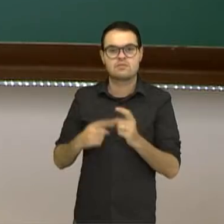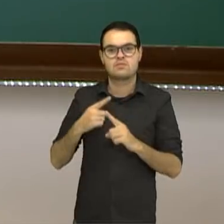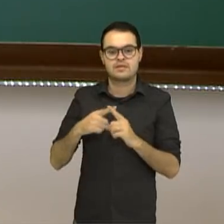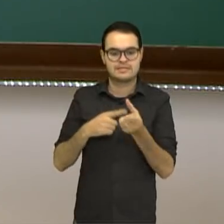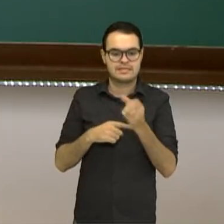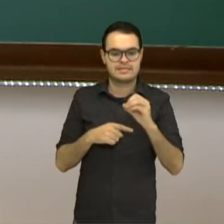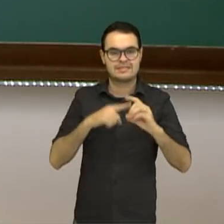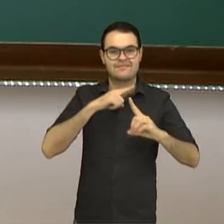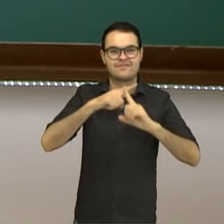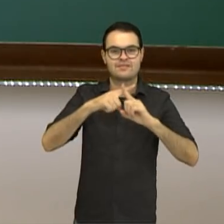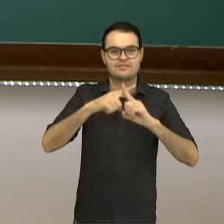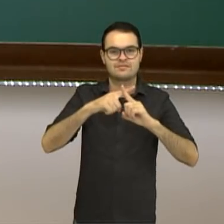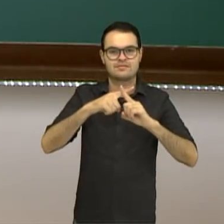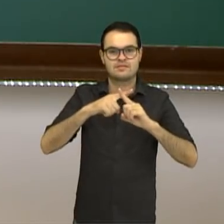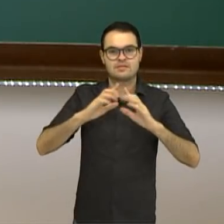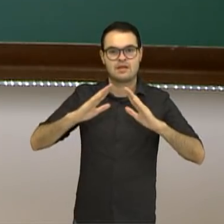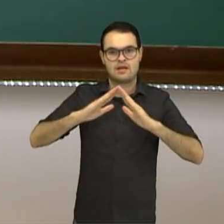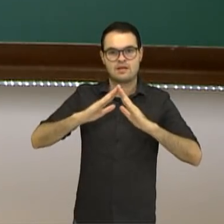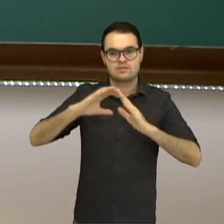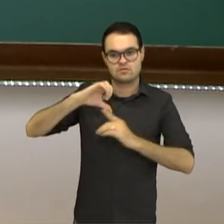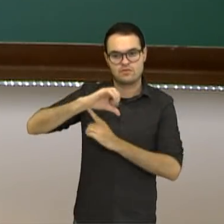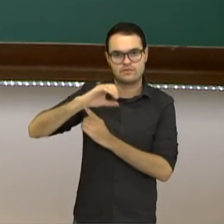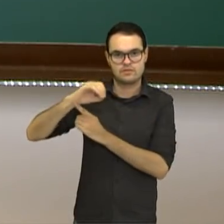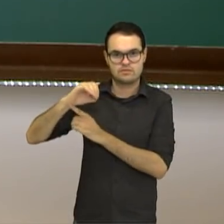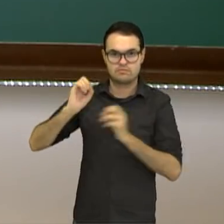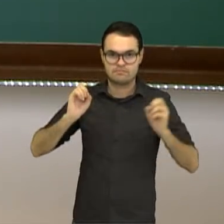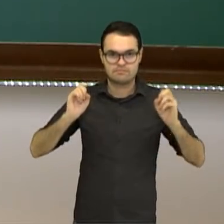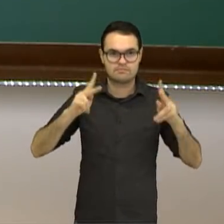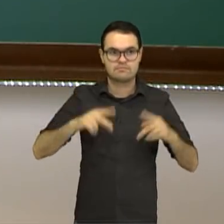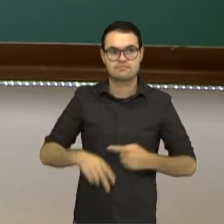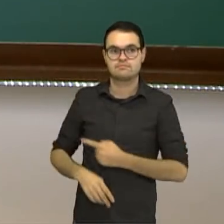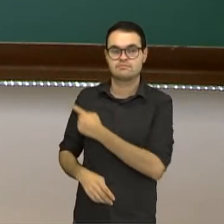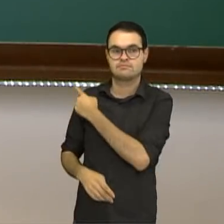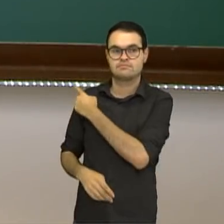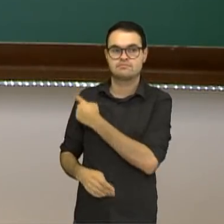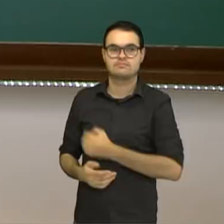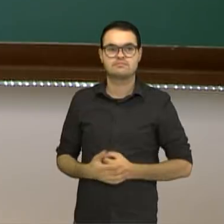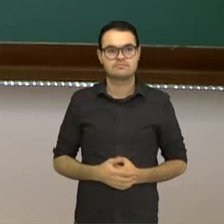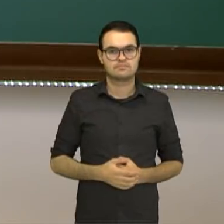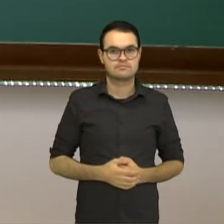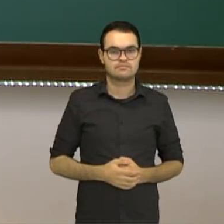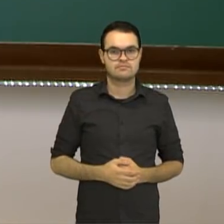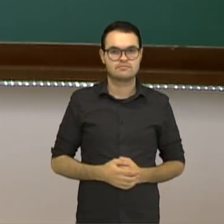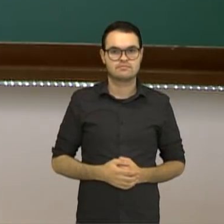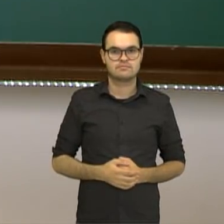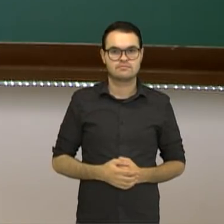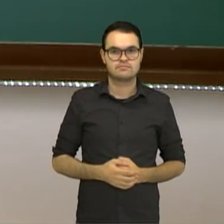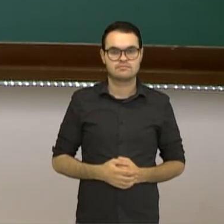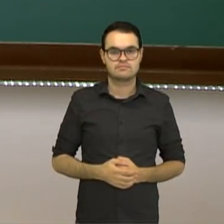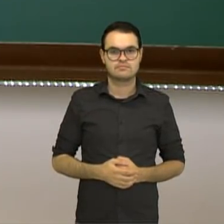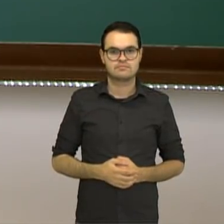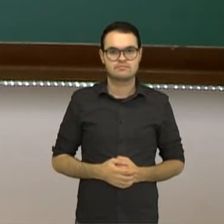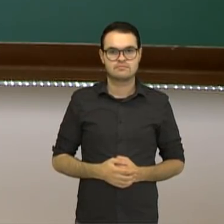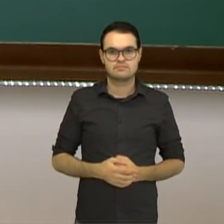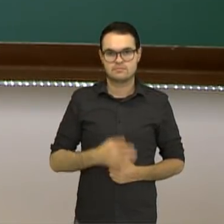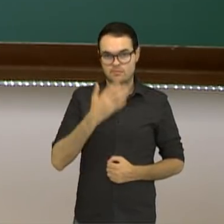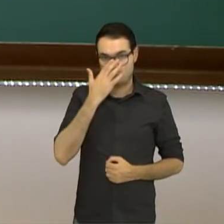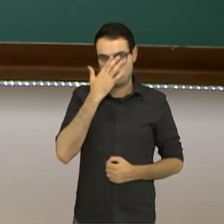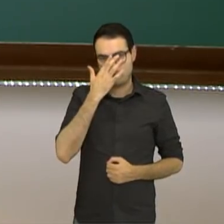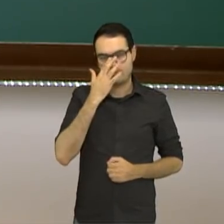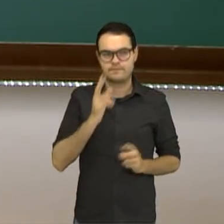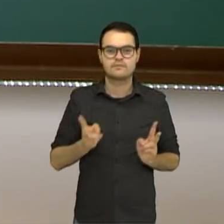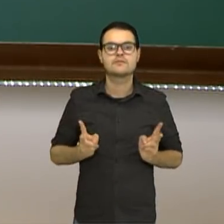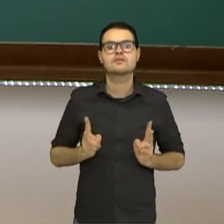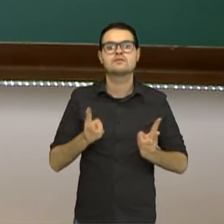fazendo na casa dos 900, certo? Então, vai dar o número 60. Muito bem. Continuando